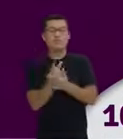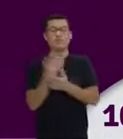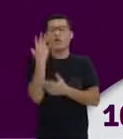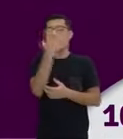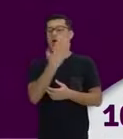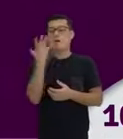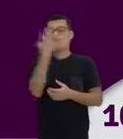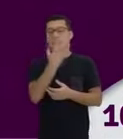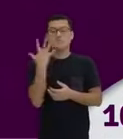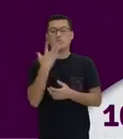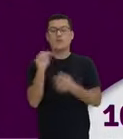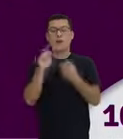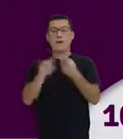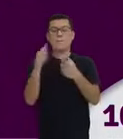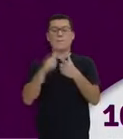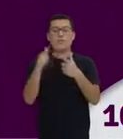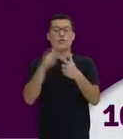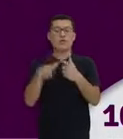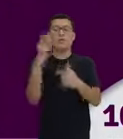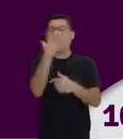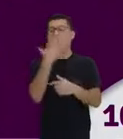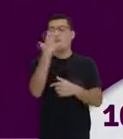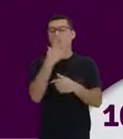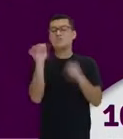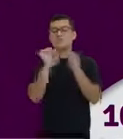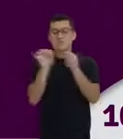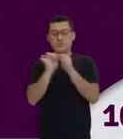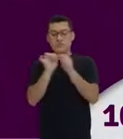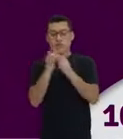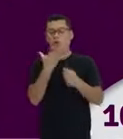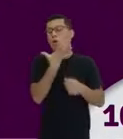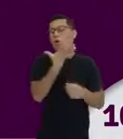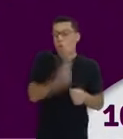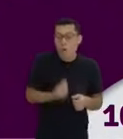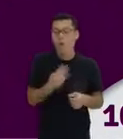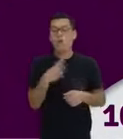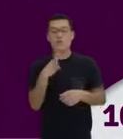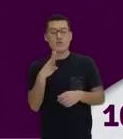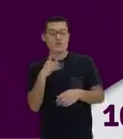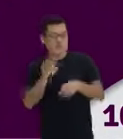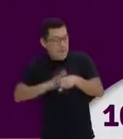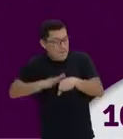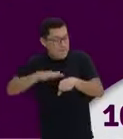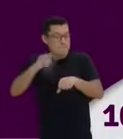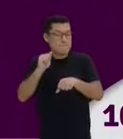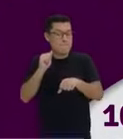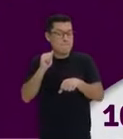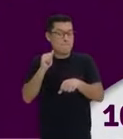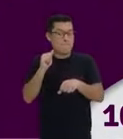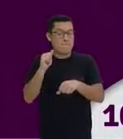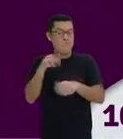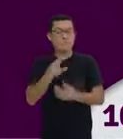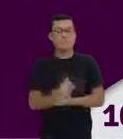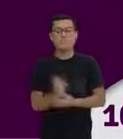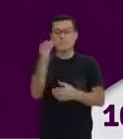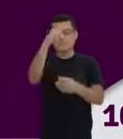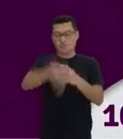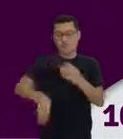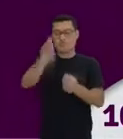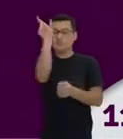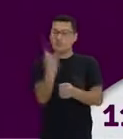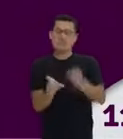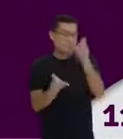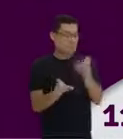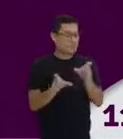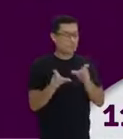música porque a música ela fazia com que o homem conhecesse melhor o seu entorno é o que